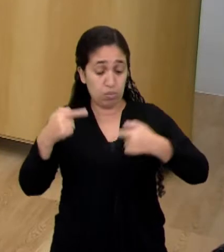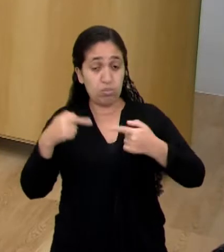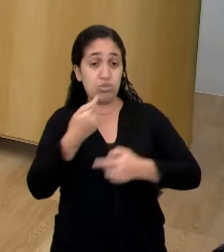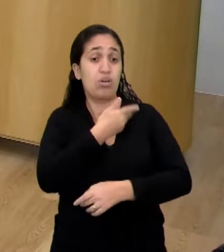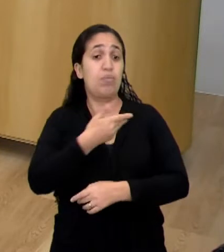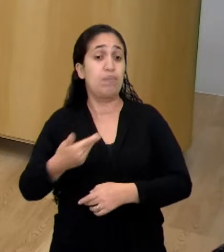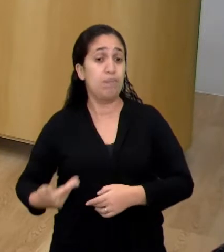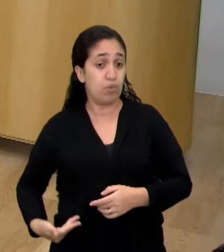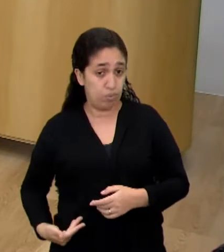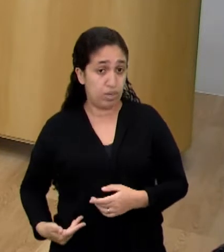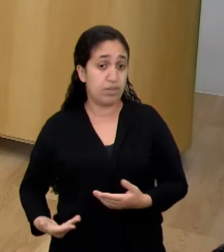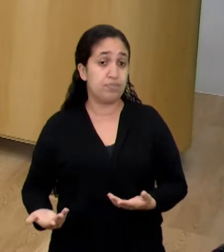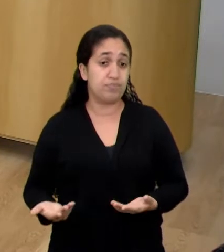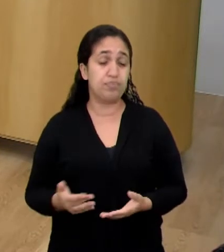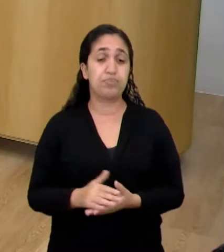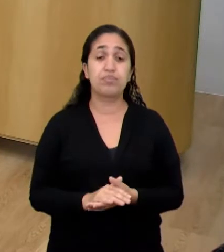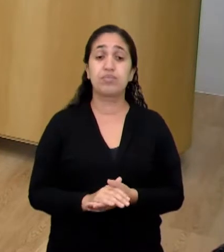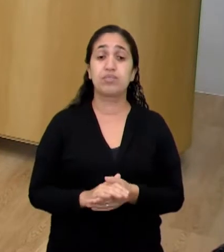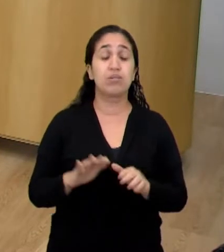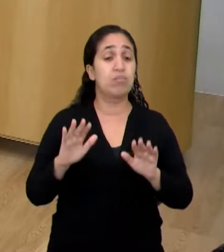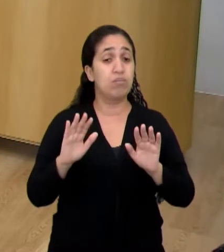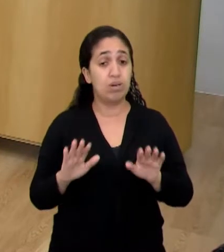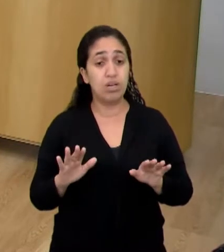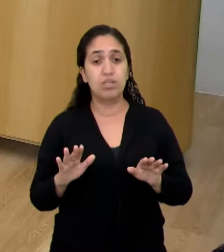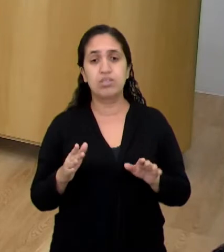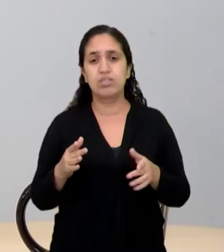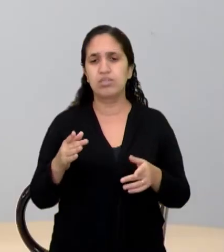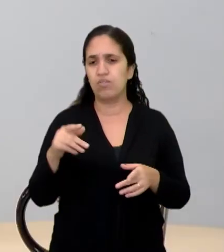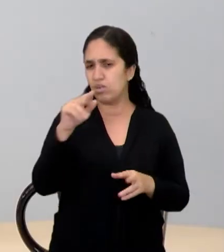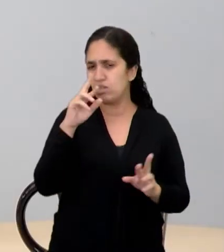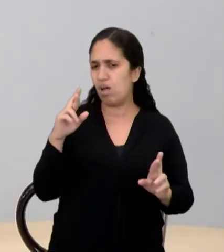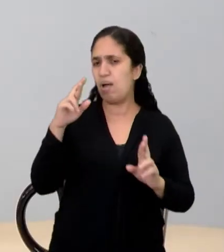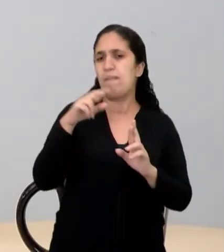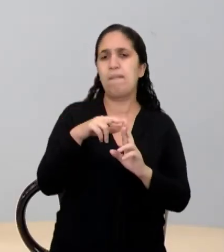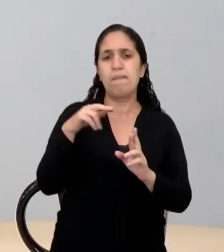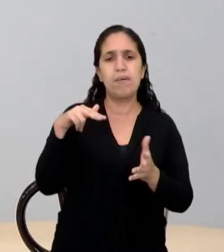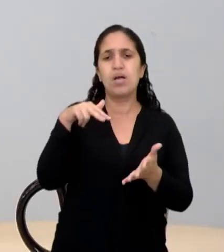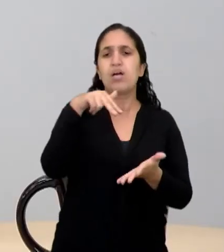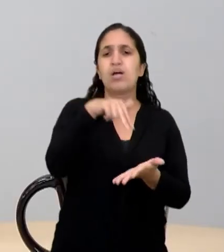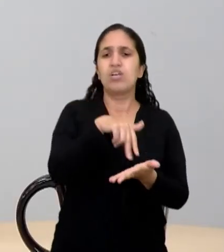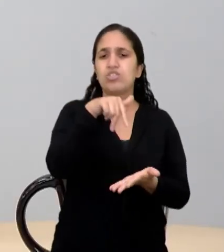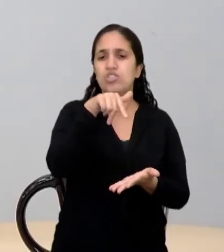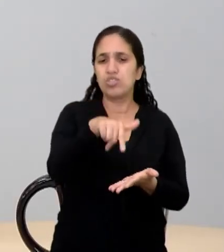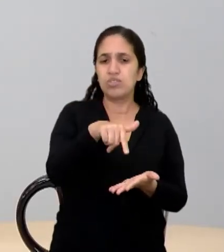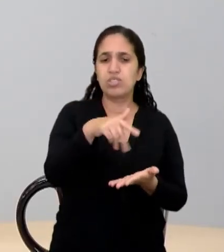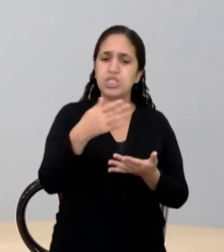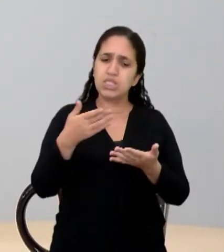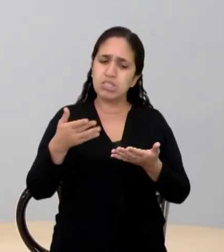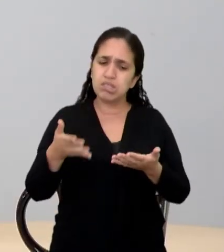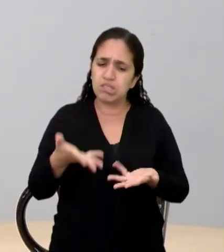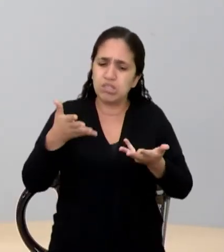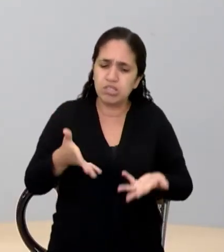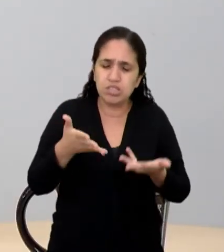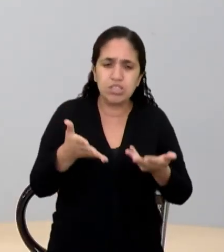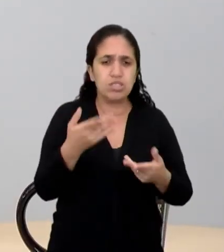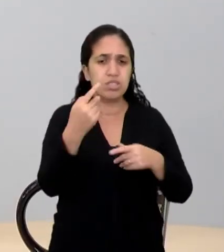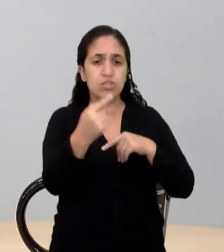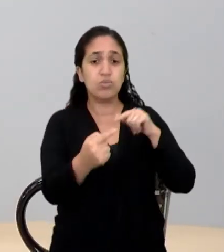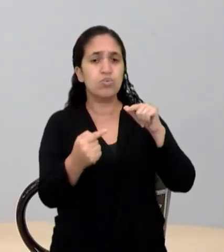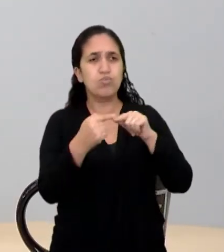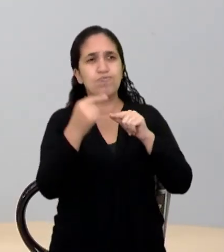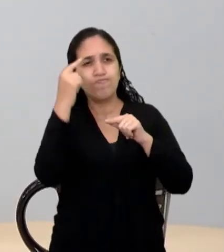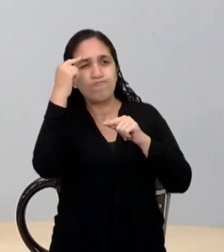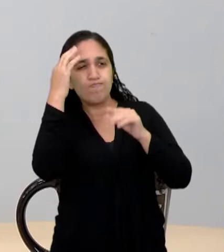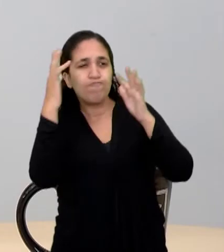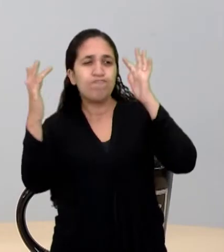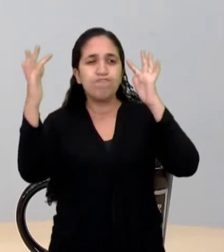ficaria visíveis para nós. Mas você ter uma representatividade, isso fomenta também o objetivo, os sonhos